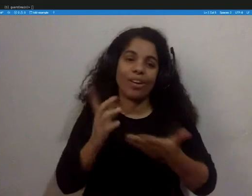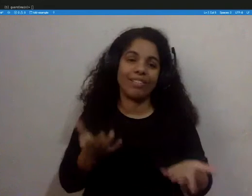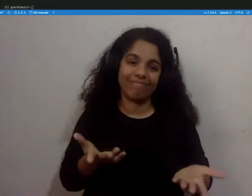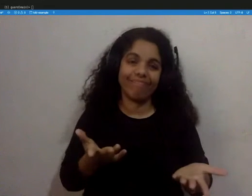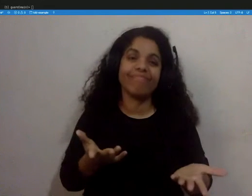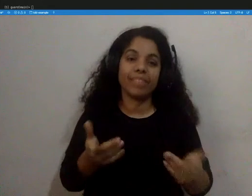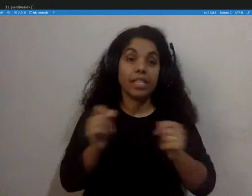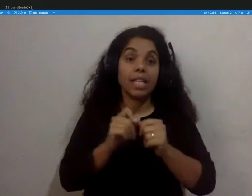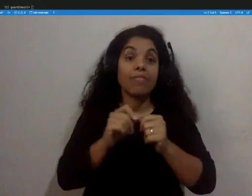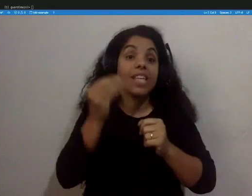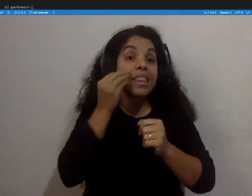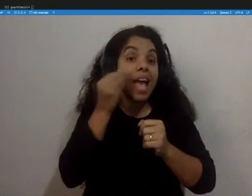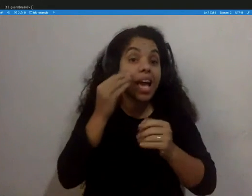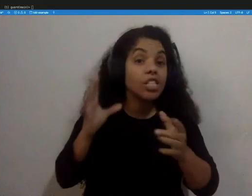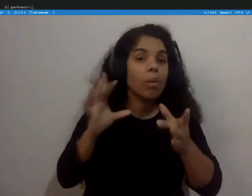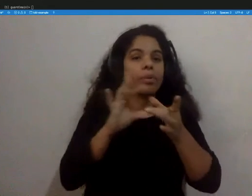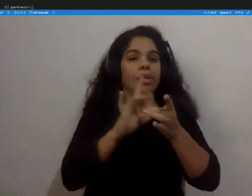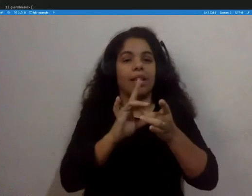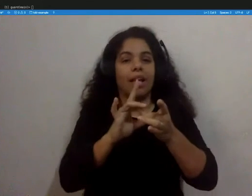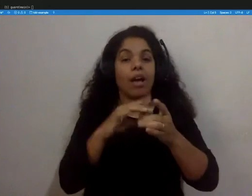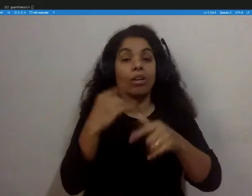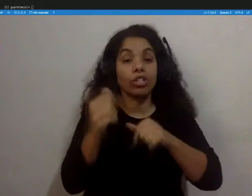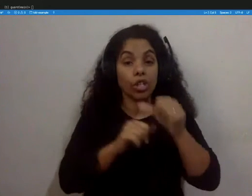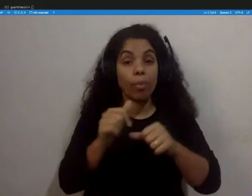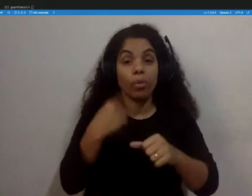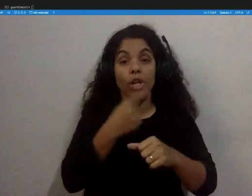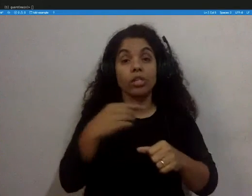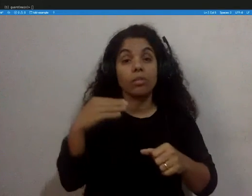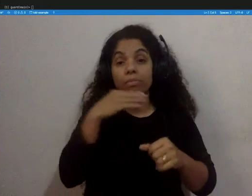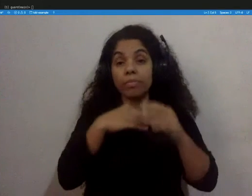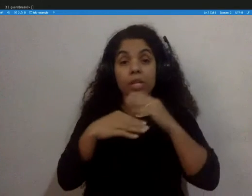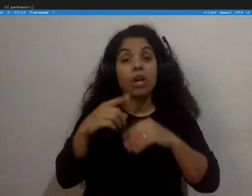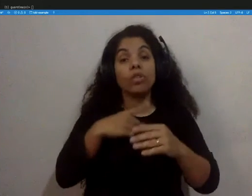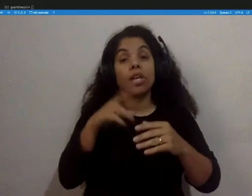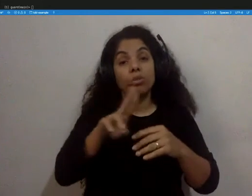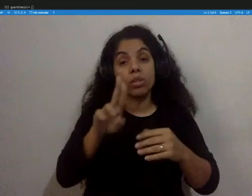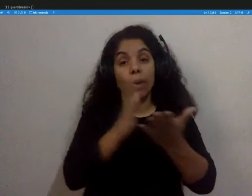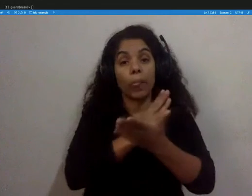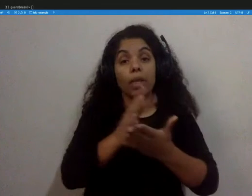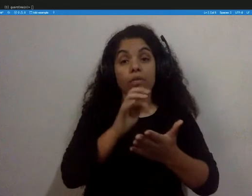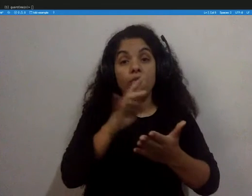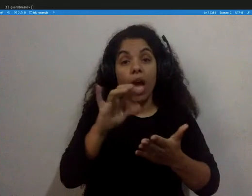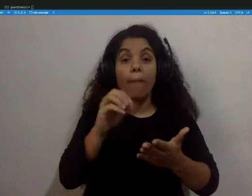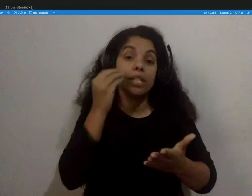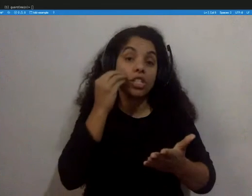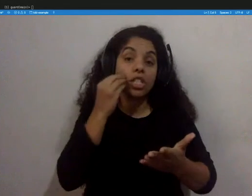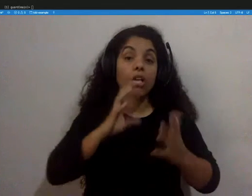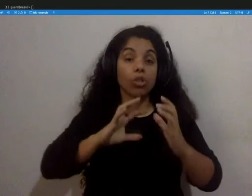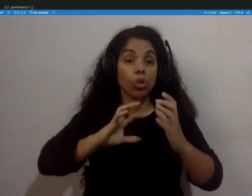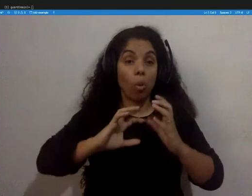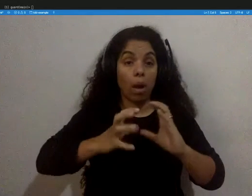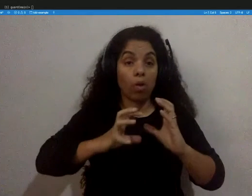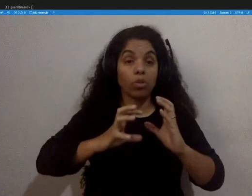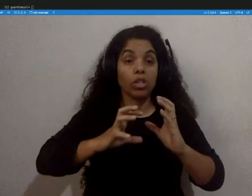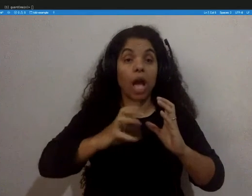poder integrar. Então, o que muda aqui na nossa percepção é que provavelmente eu vou ter que usar alguma ferramenta de teste que o banco de dados provê para